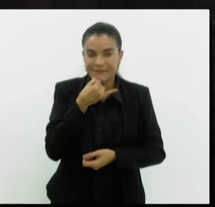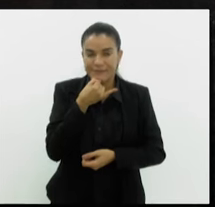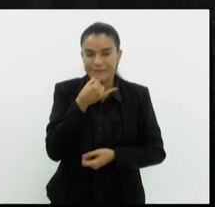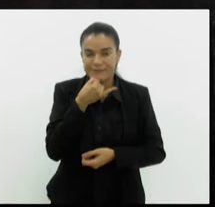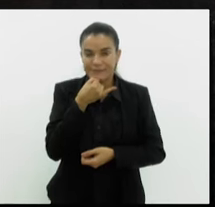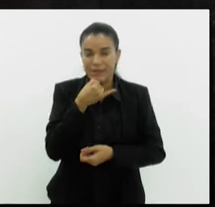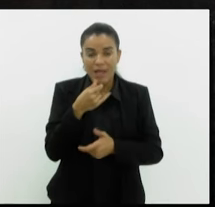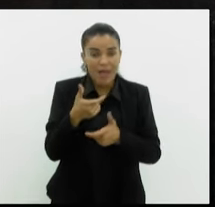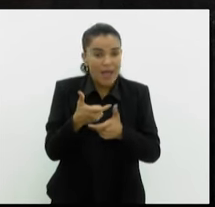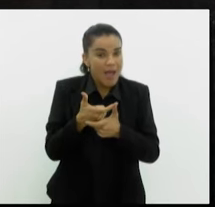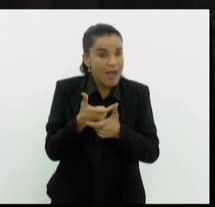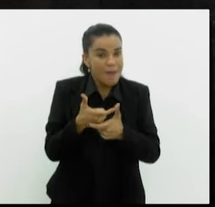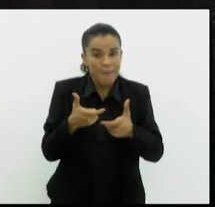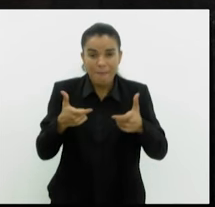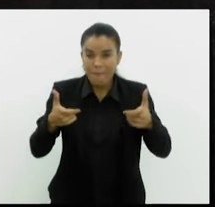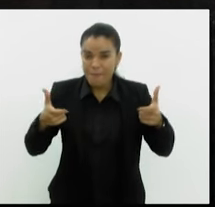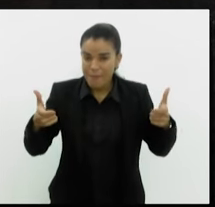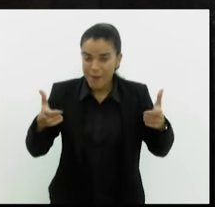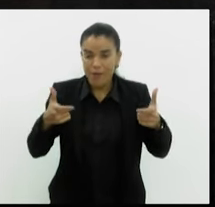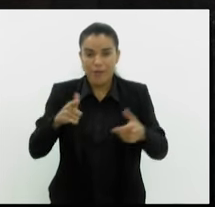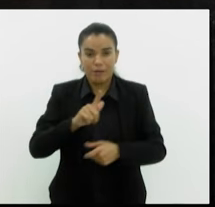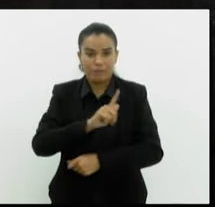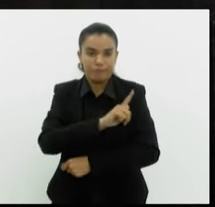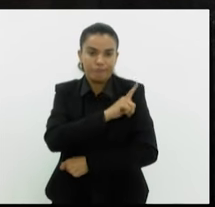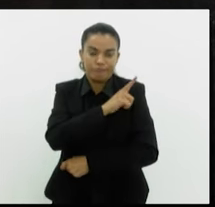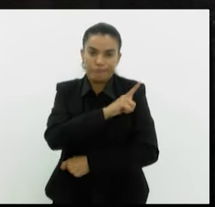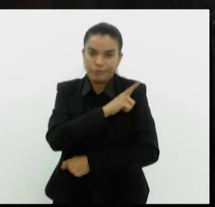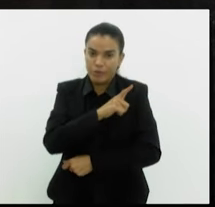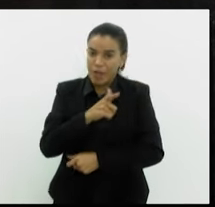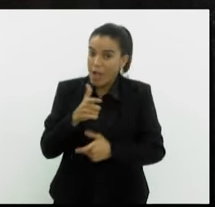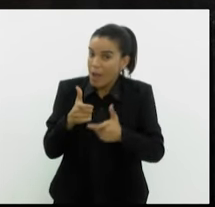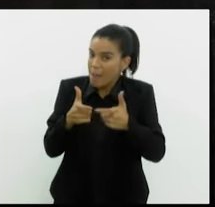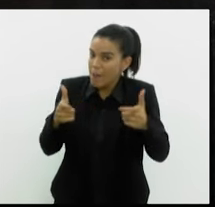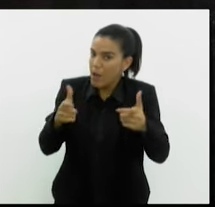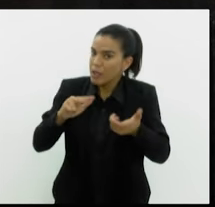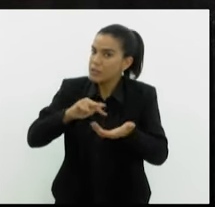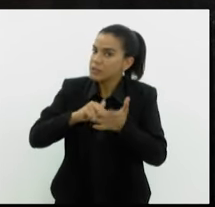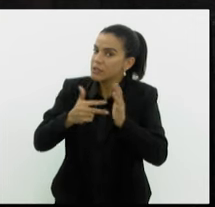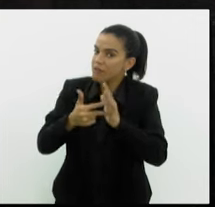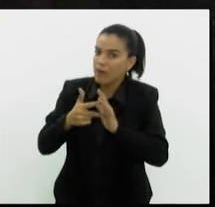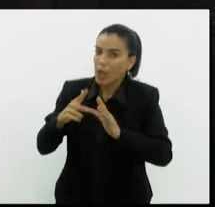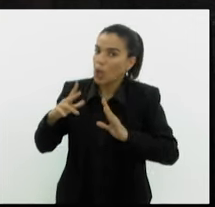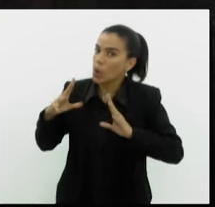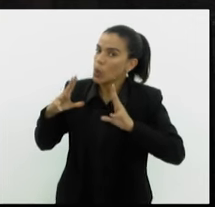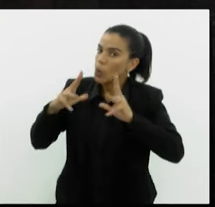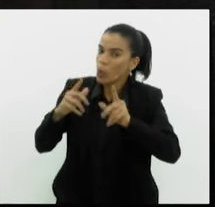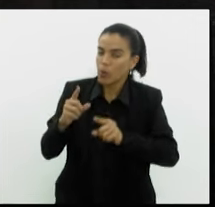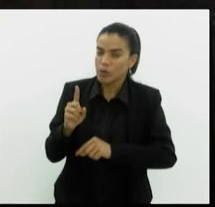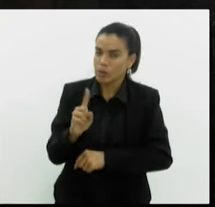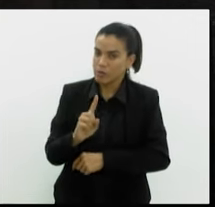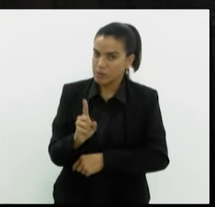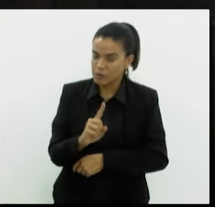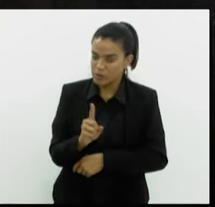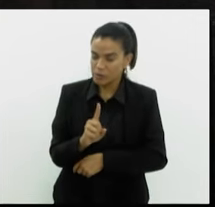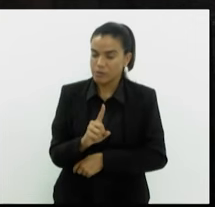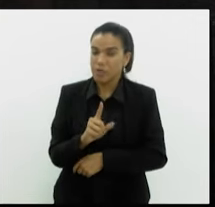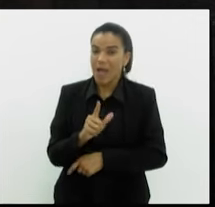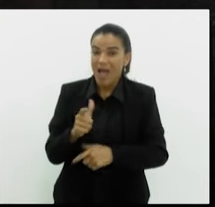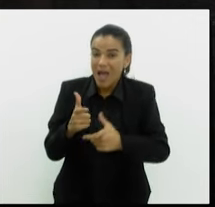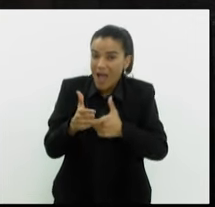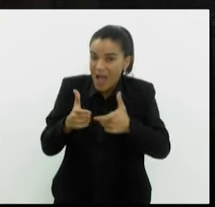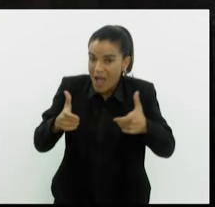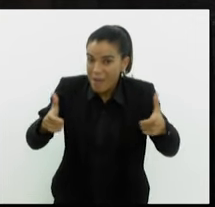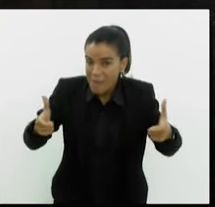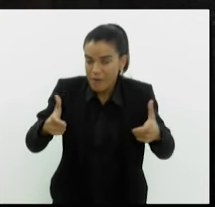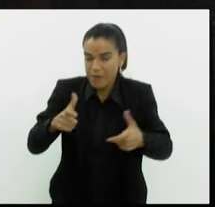a maioria dos nossos gestores, maioria não são todos, deputado Átila, a maioria dos nossos